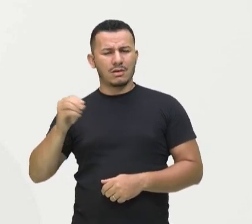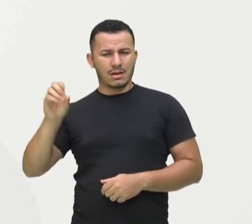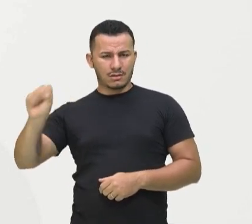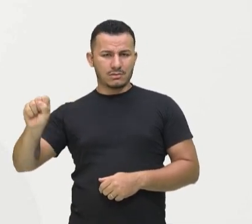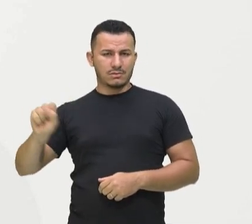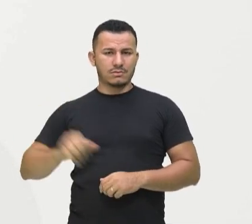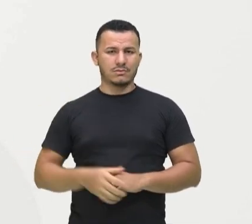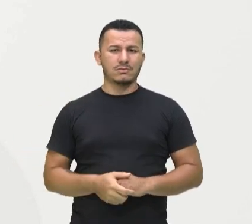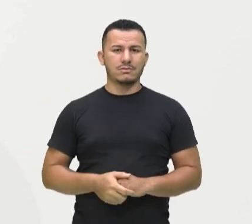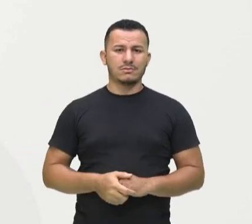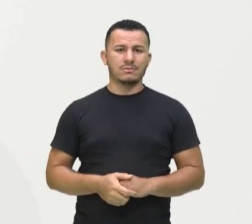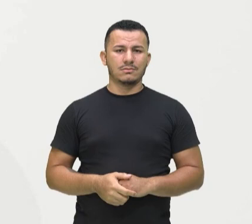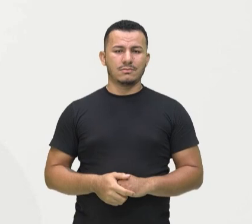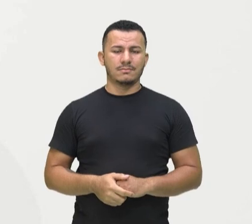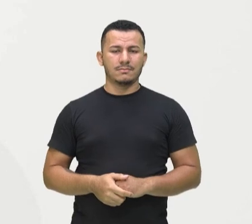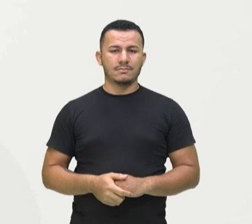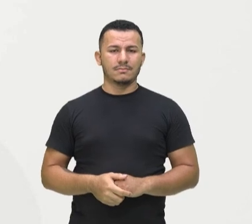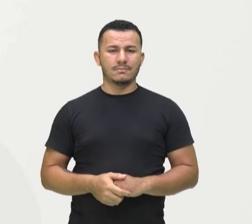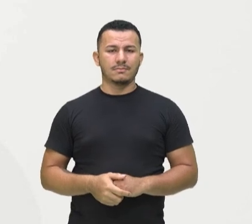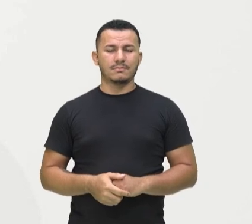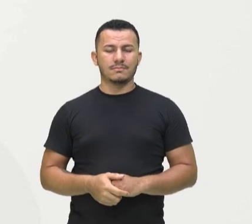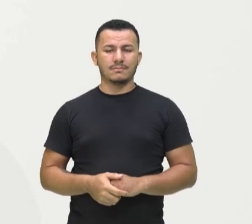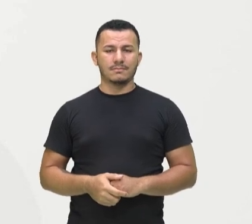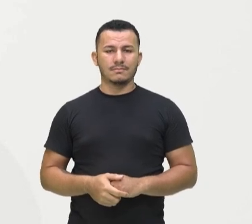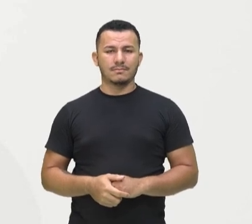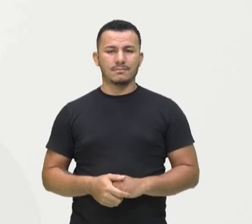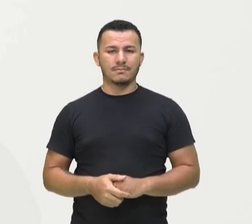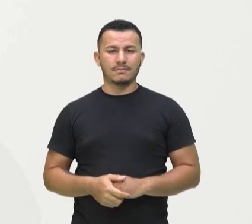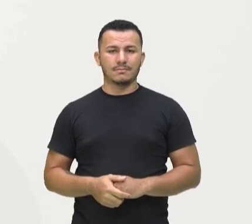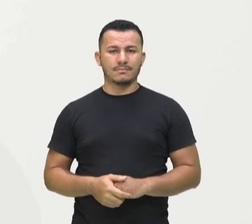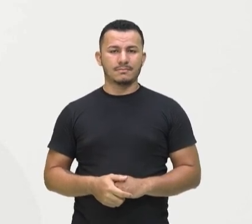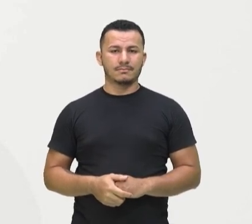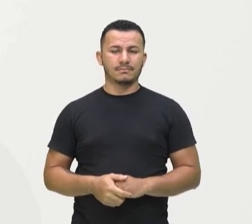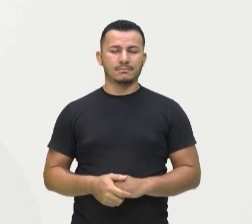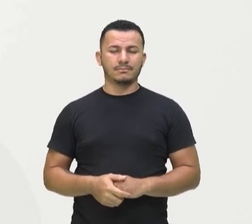18 lados. Beleza?